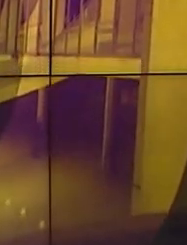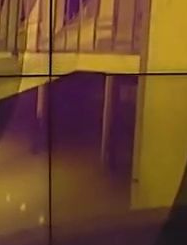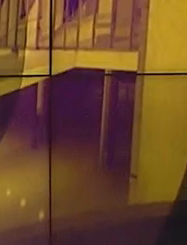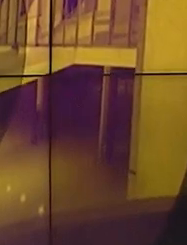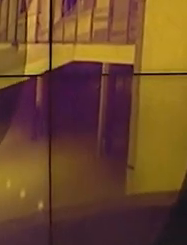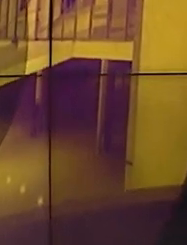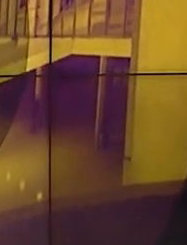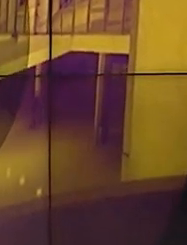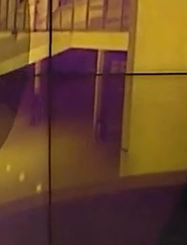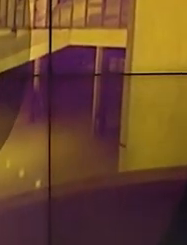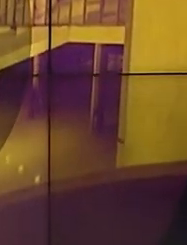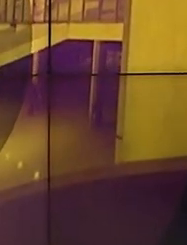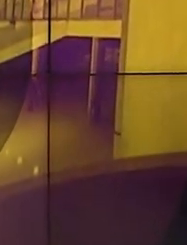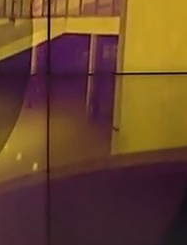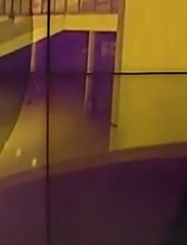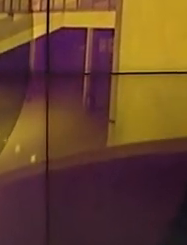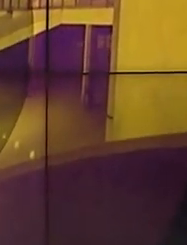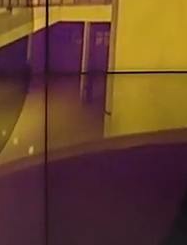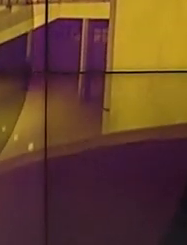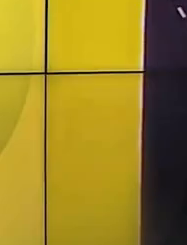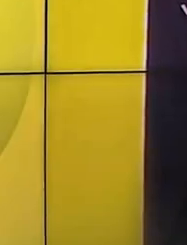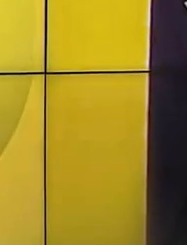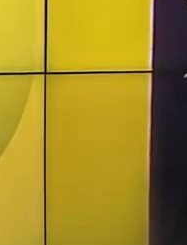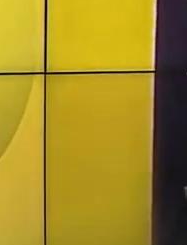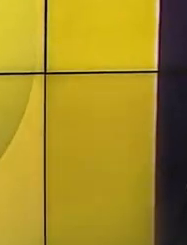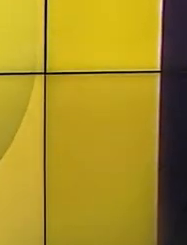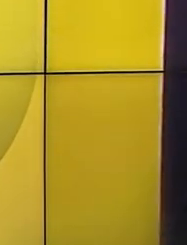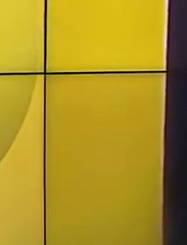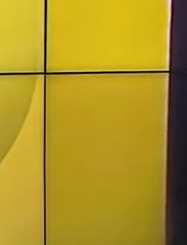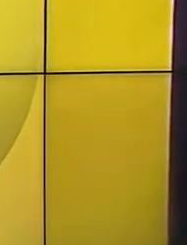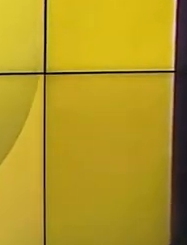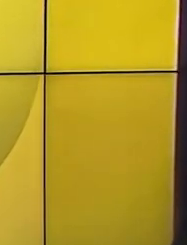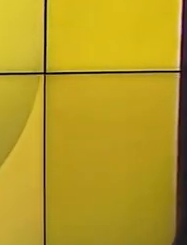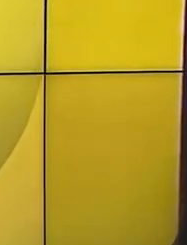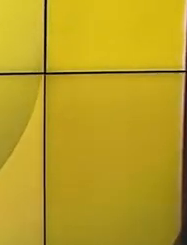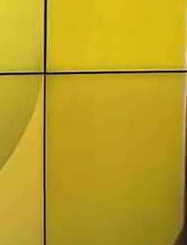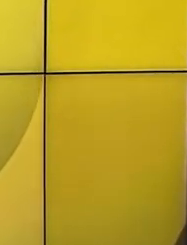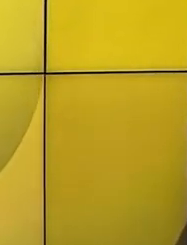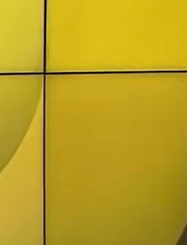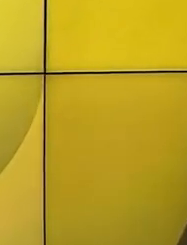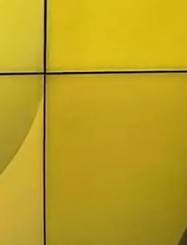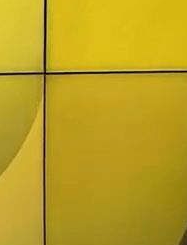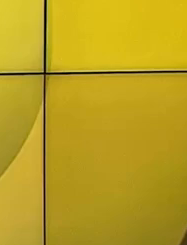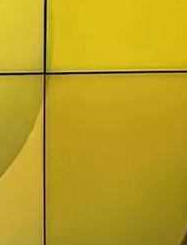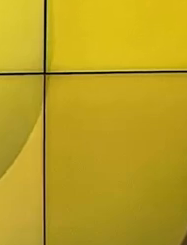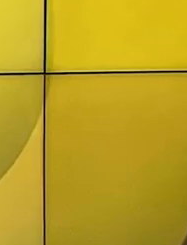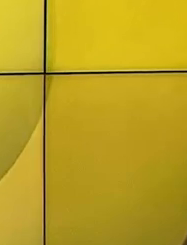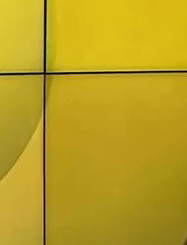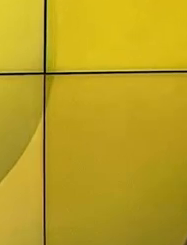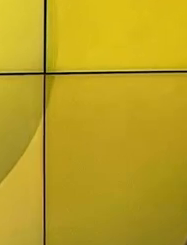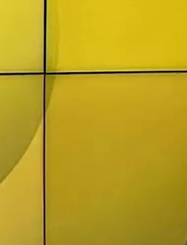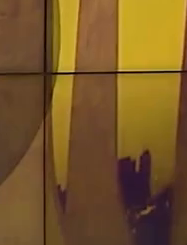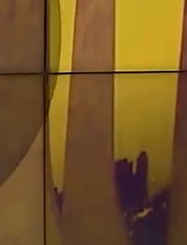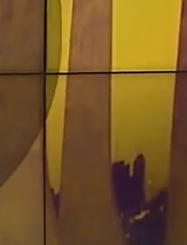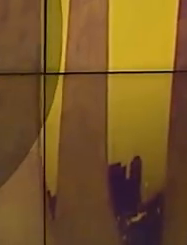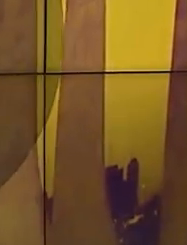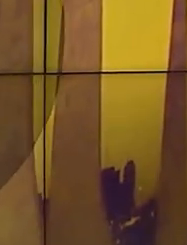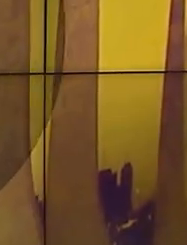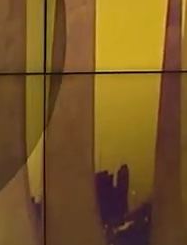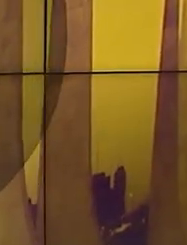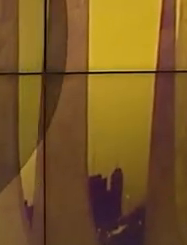cerimônia o presidente temer agradeceu a homenagem e afirmou que no seu governo diálogo entre executivo e legislativo